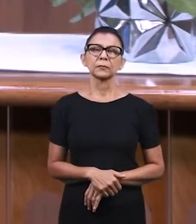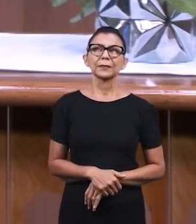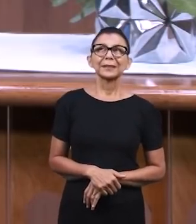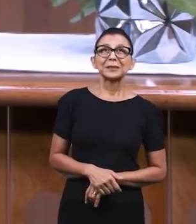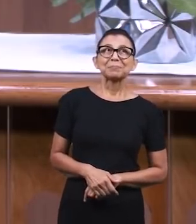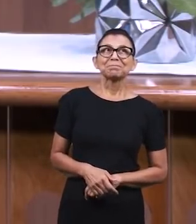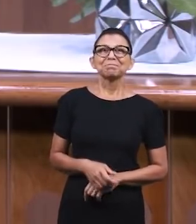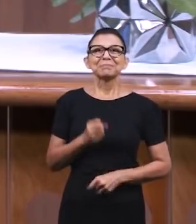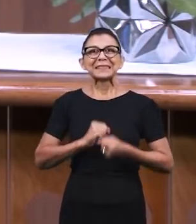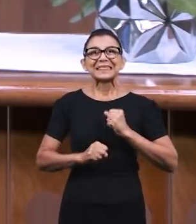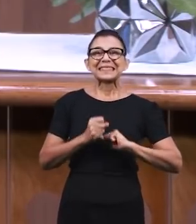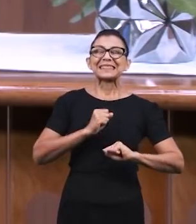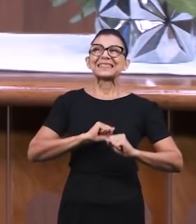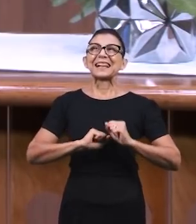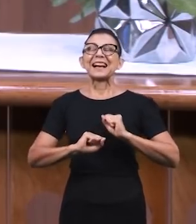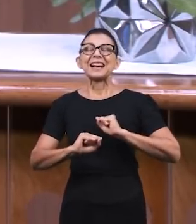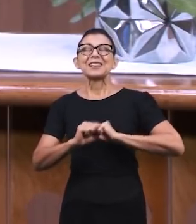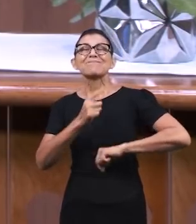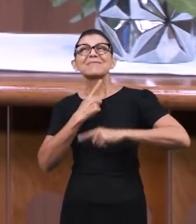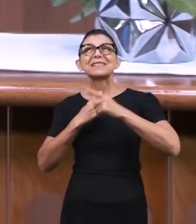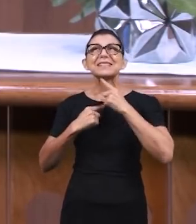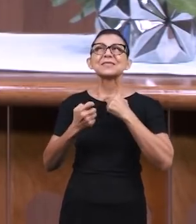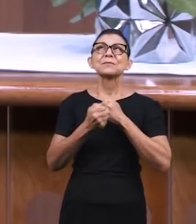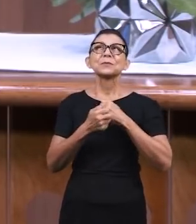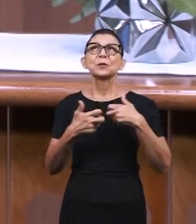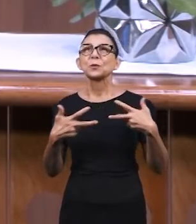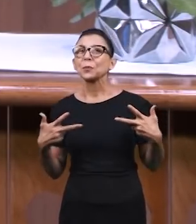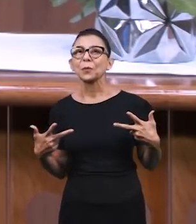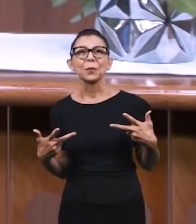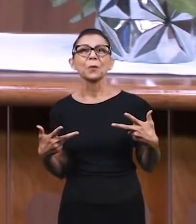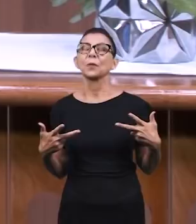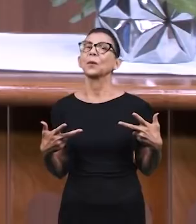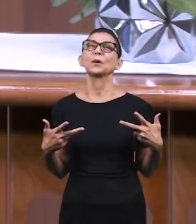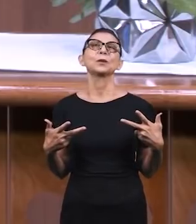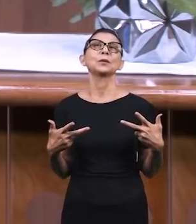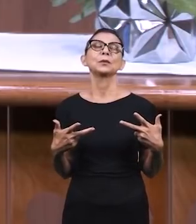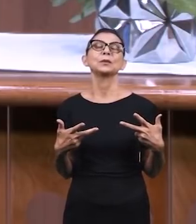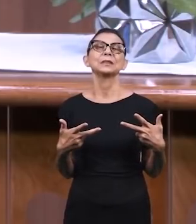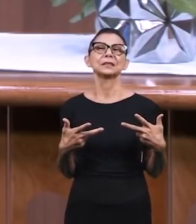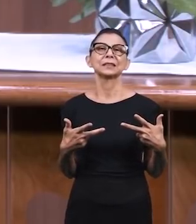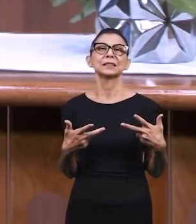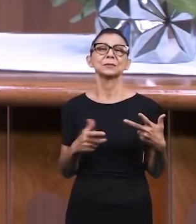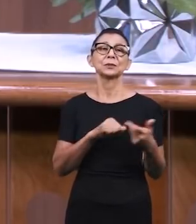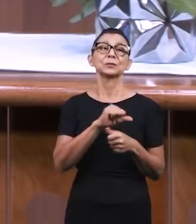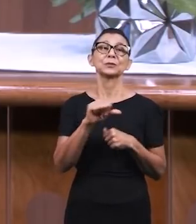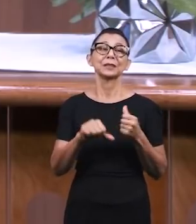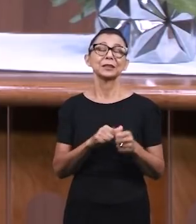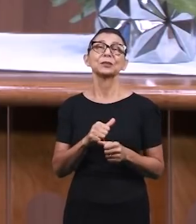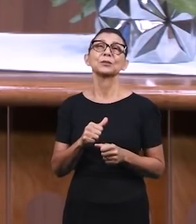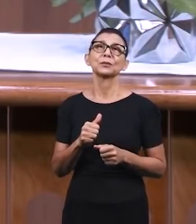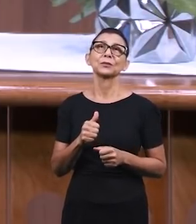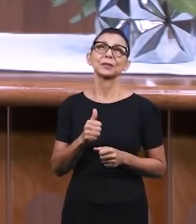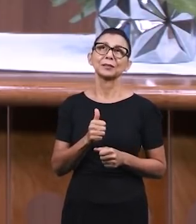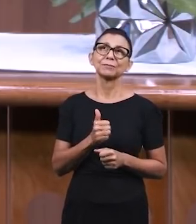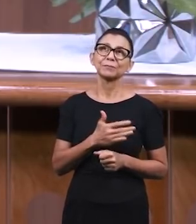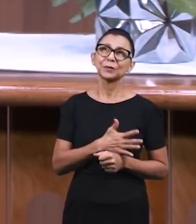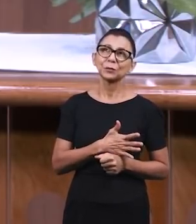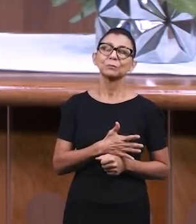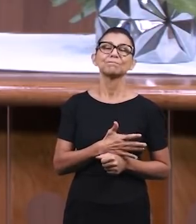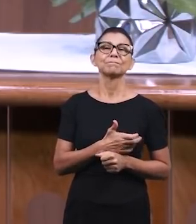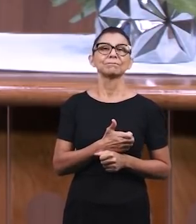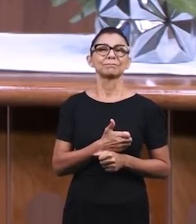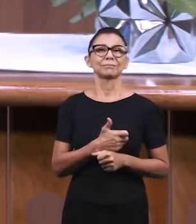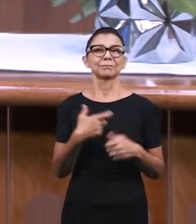expectativa, era como se fosse o desejo de alguma coisa rememorar alguma coisa que não estava acontecendo na vida